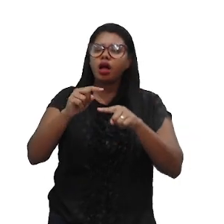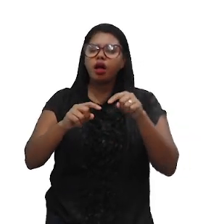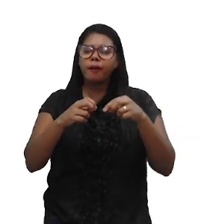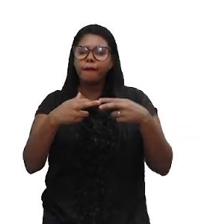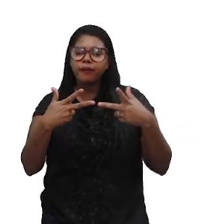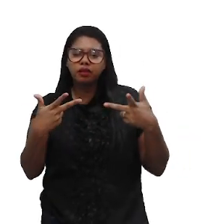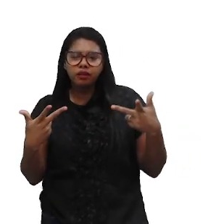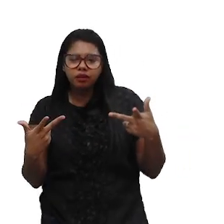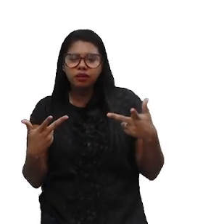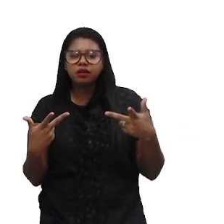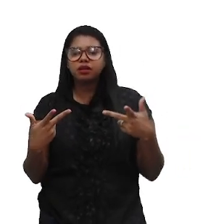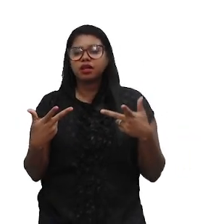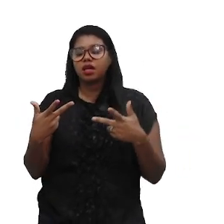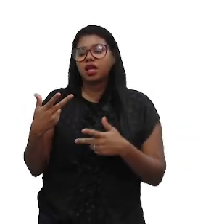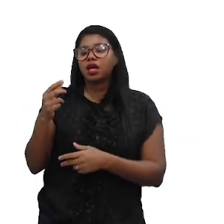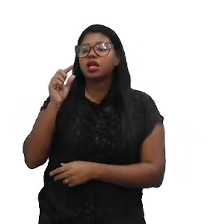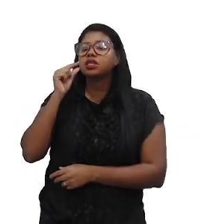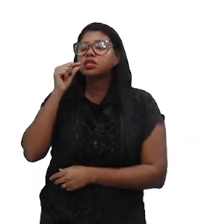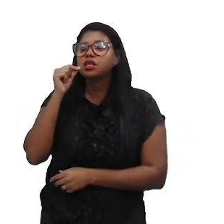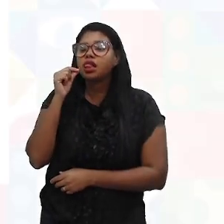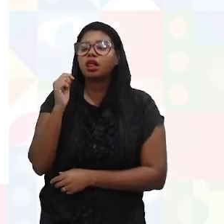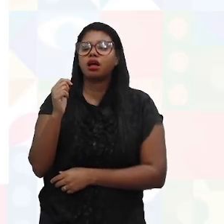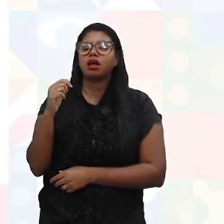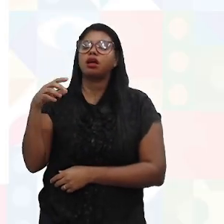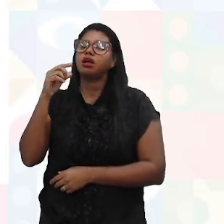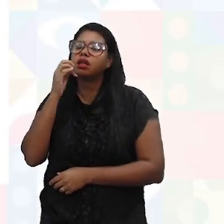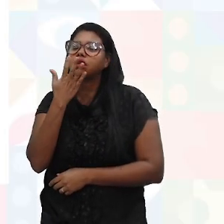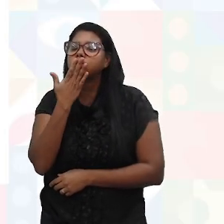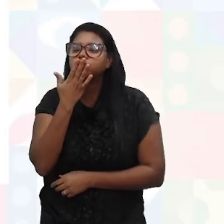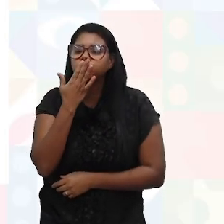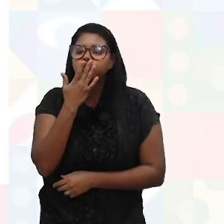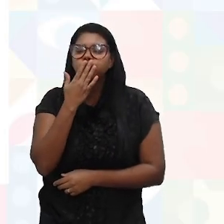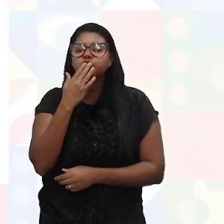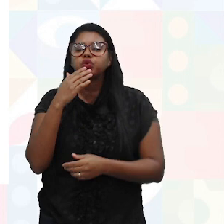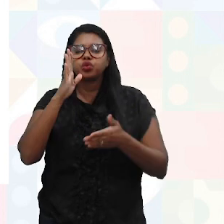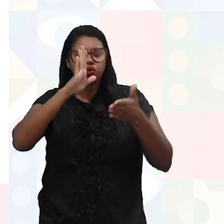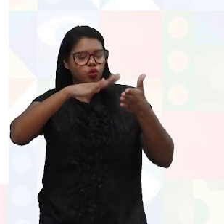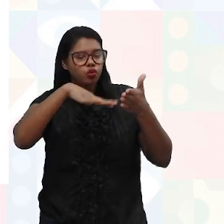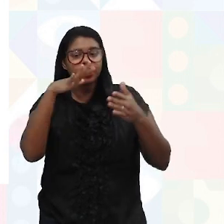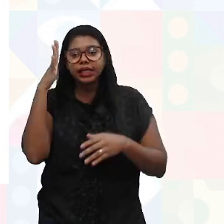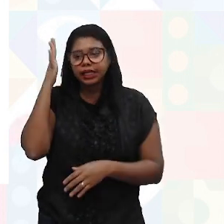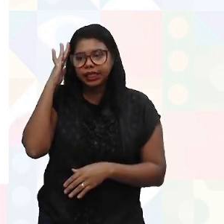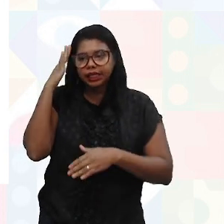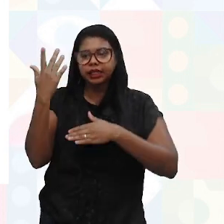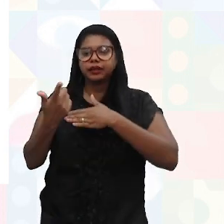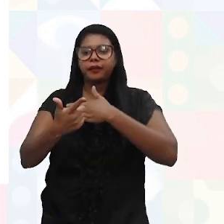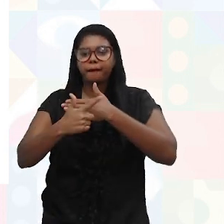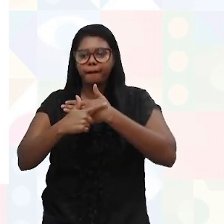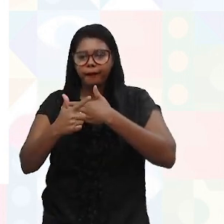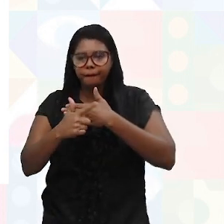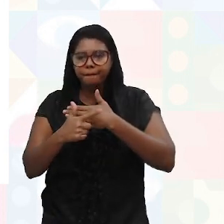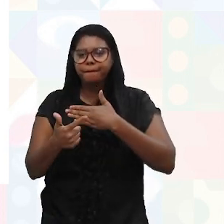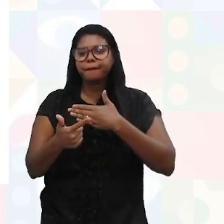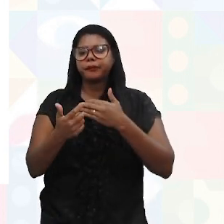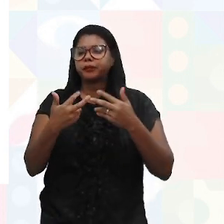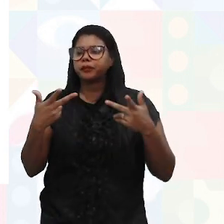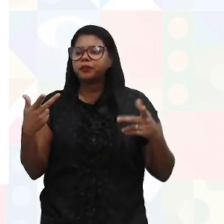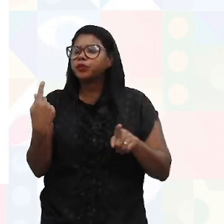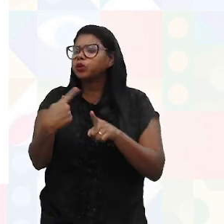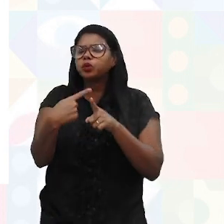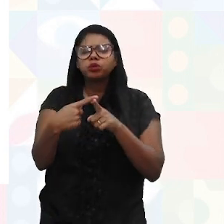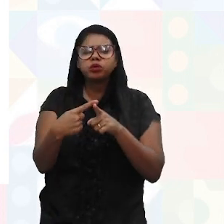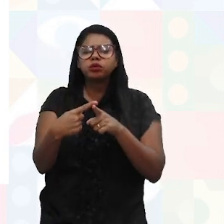os tipos de grafite, de lápis de cor, de tinta, compreender bem os papéis, né? Porque a gente fala